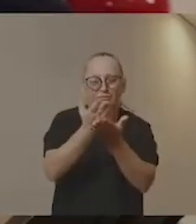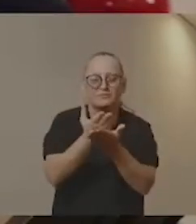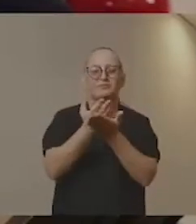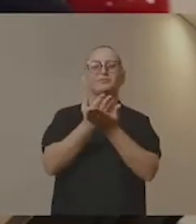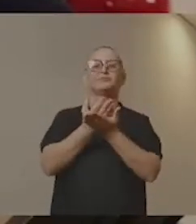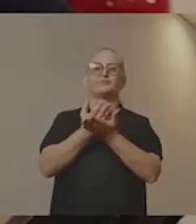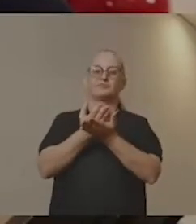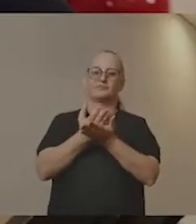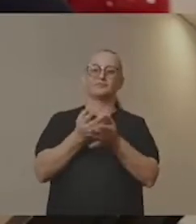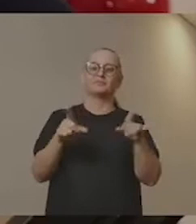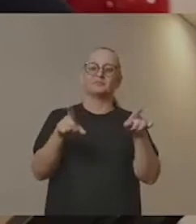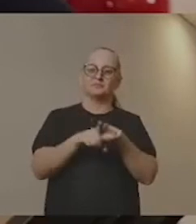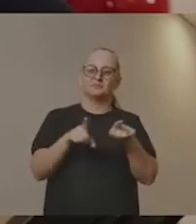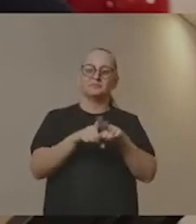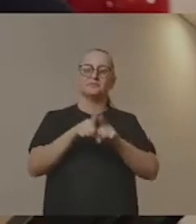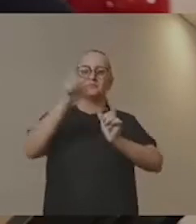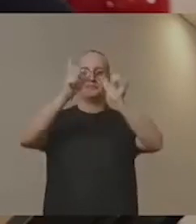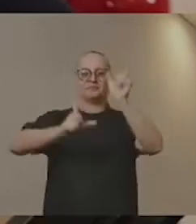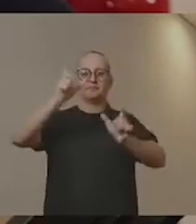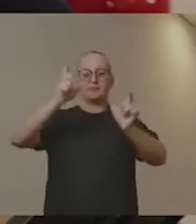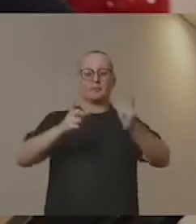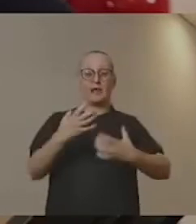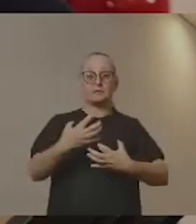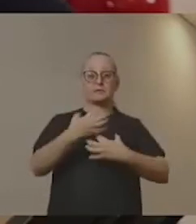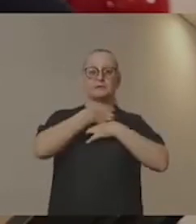gente tem que sentir, na real, também. Porque,